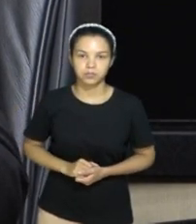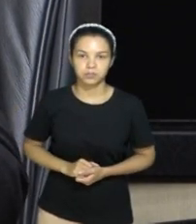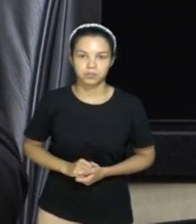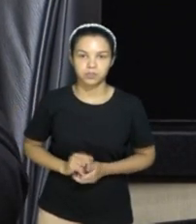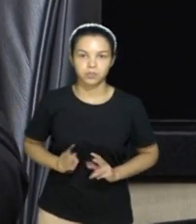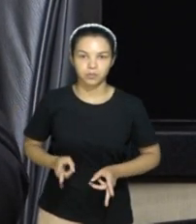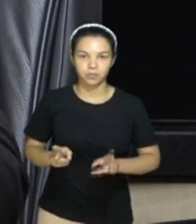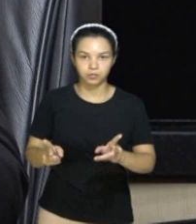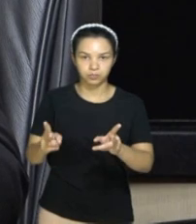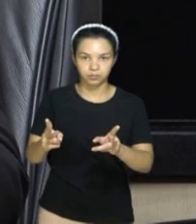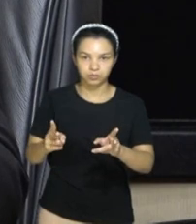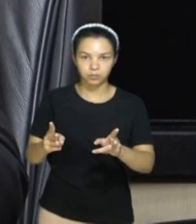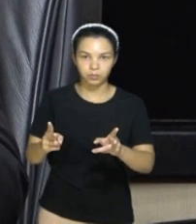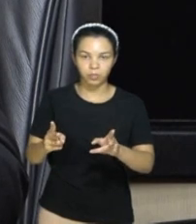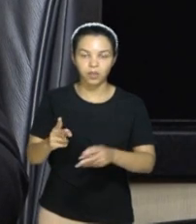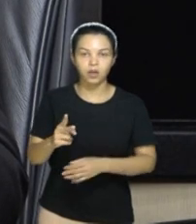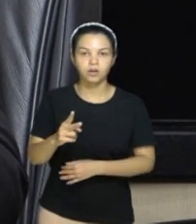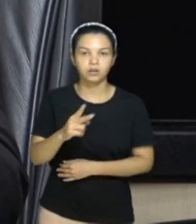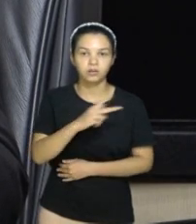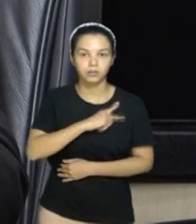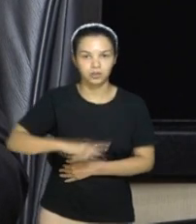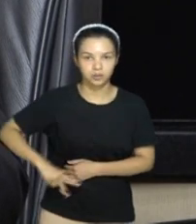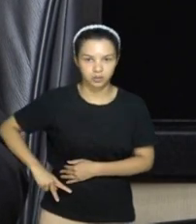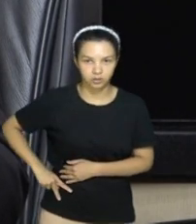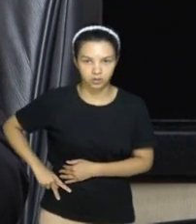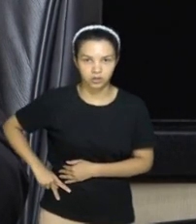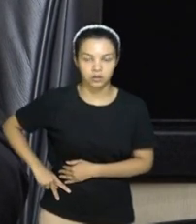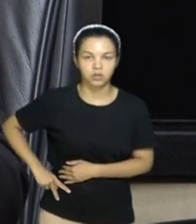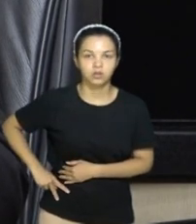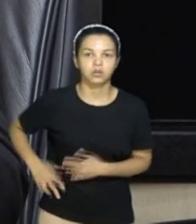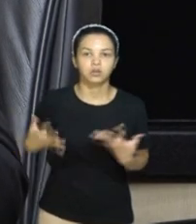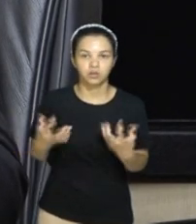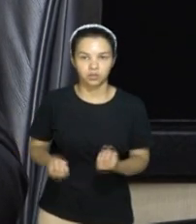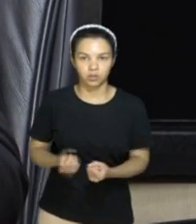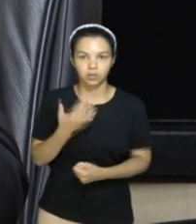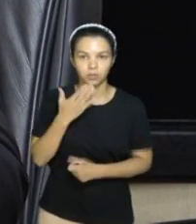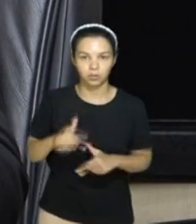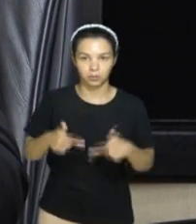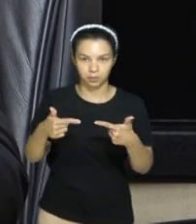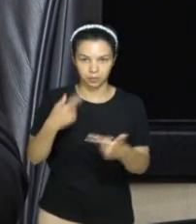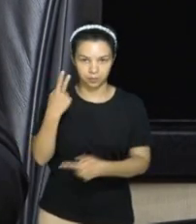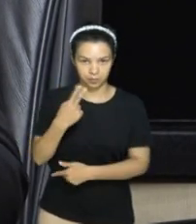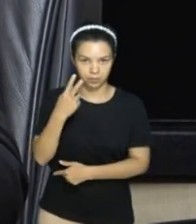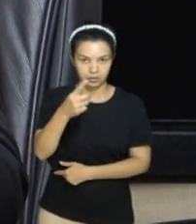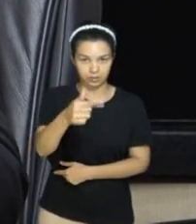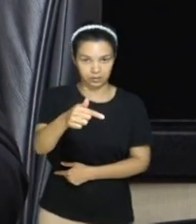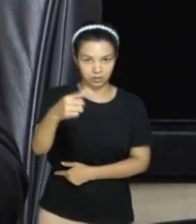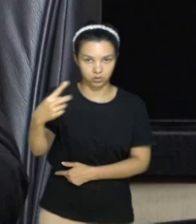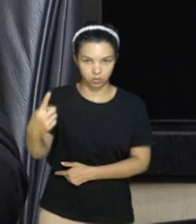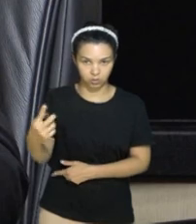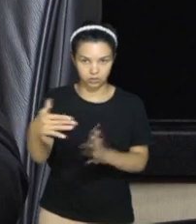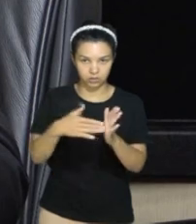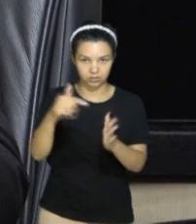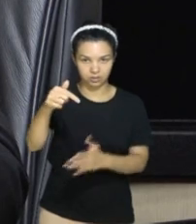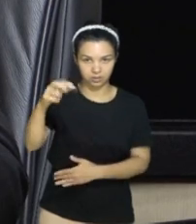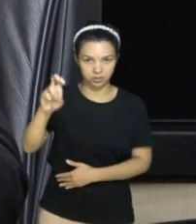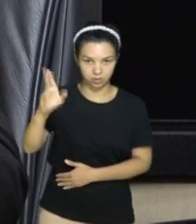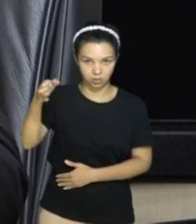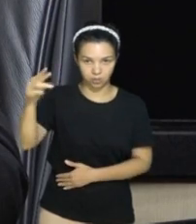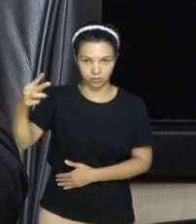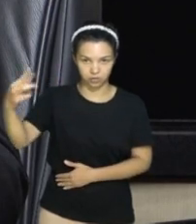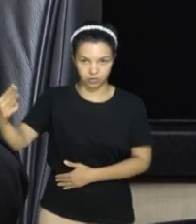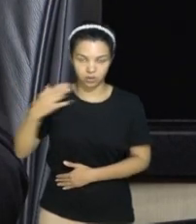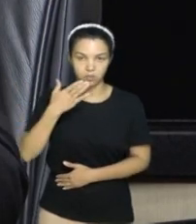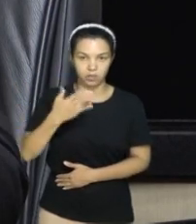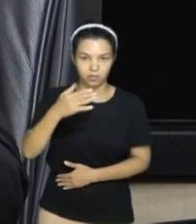sequência o senhor presidente deferiu os requerimentos de frentes parlamentares número 71 A 75 de 2023 os